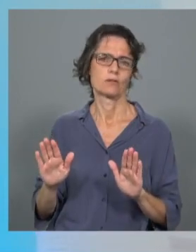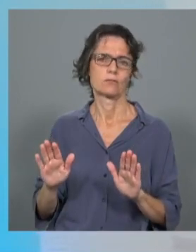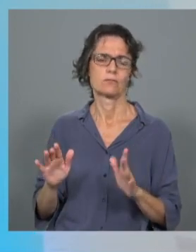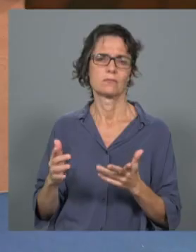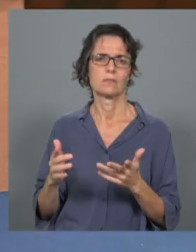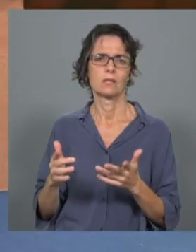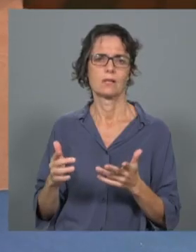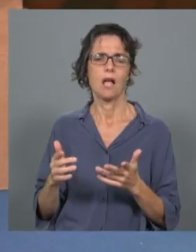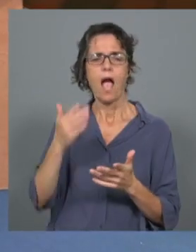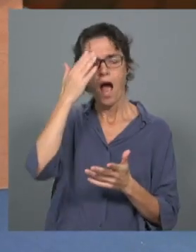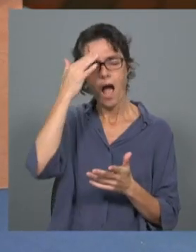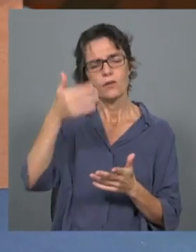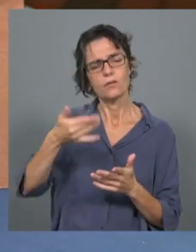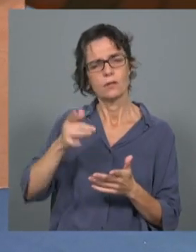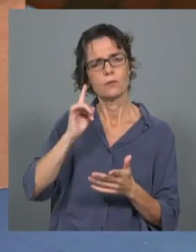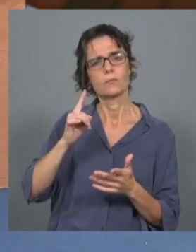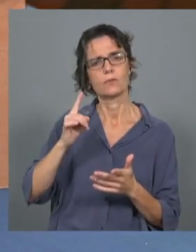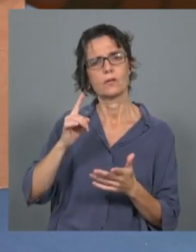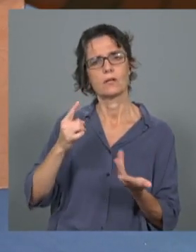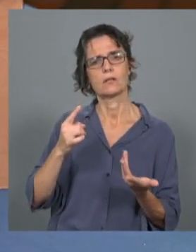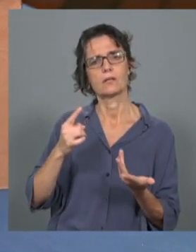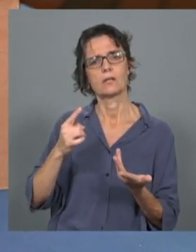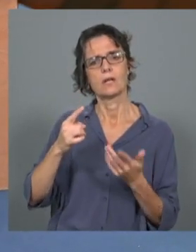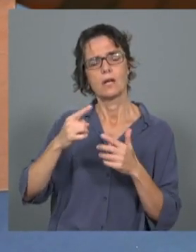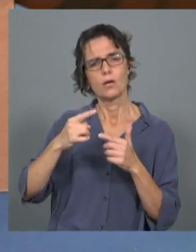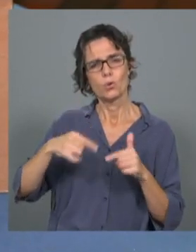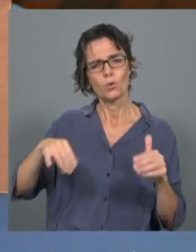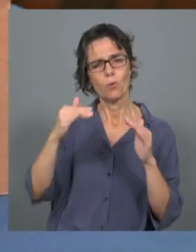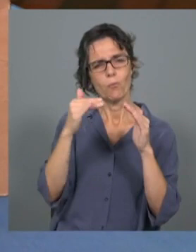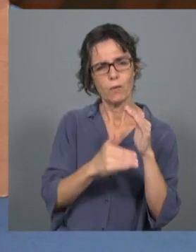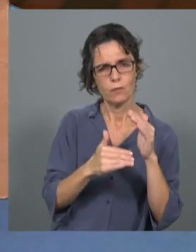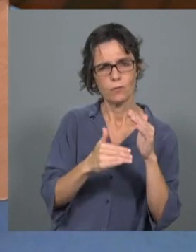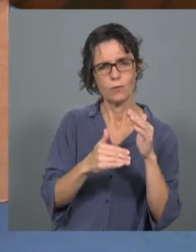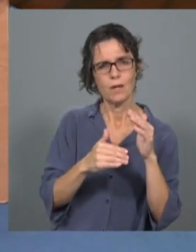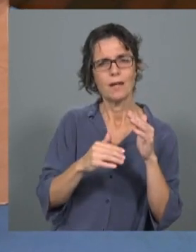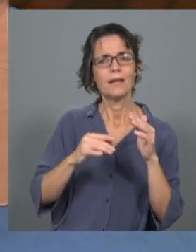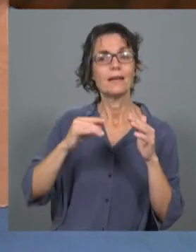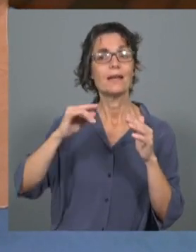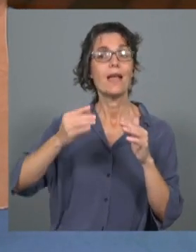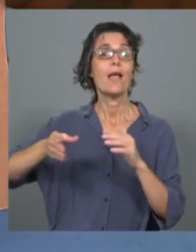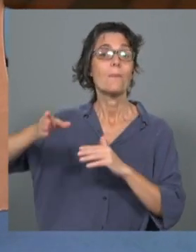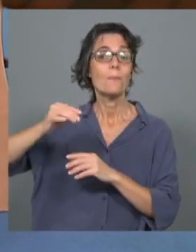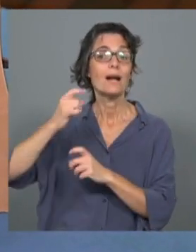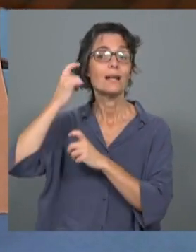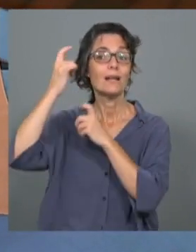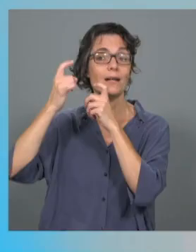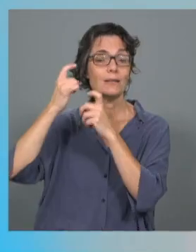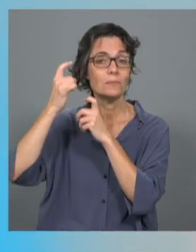reuniões, mas se calhar fazermos menos reuniões e começarmos a pensar de uma forma diferente. Porque é o que está aqui em causa. O pensar